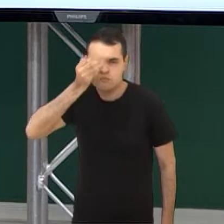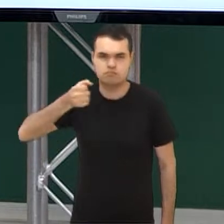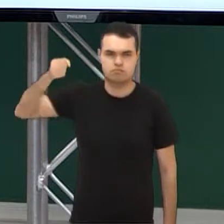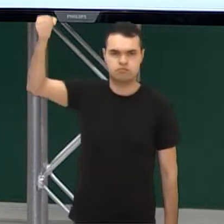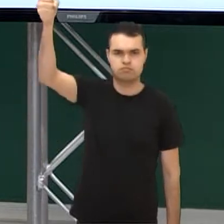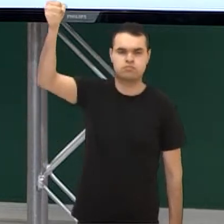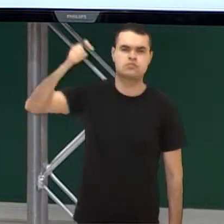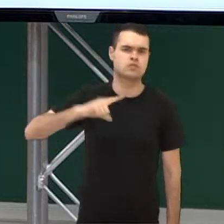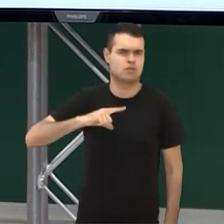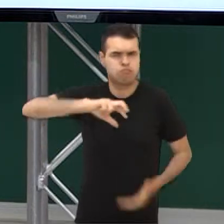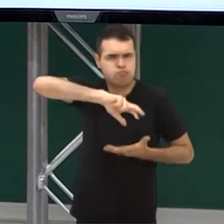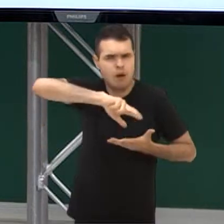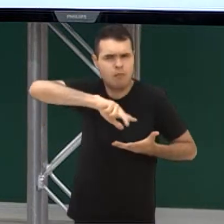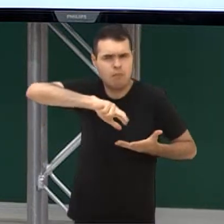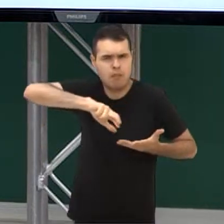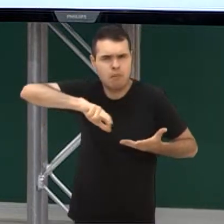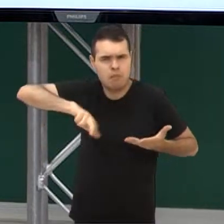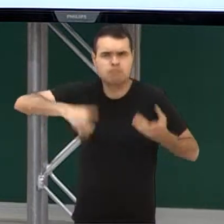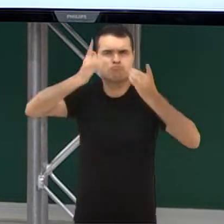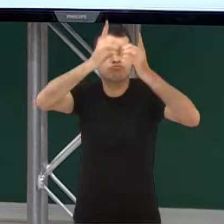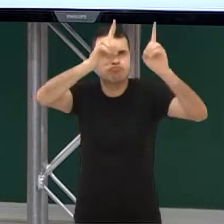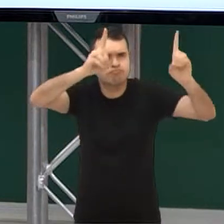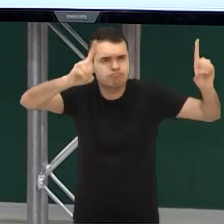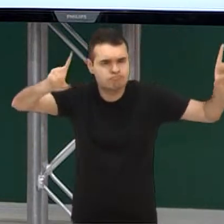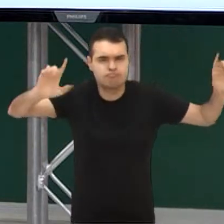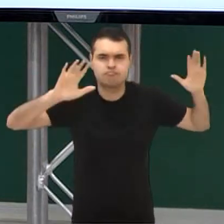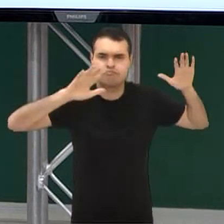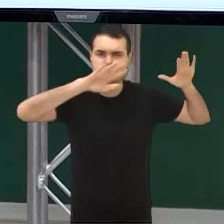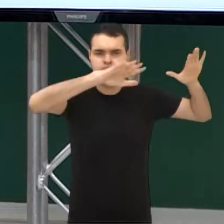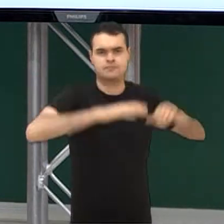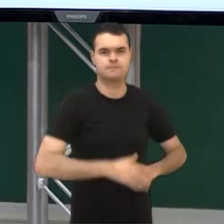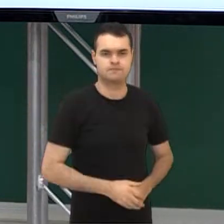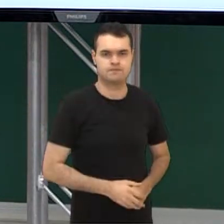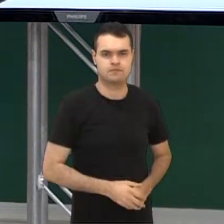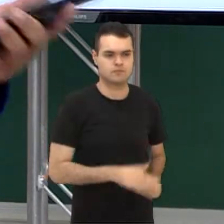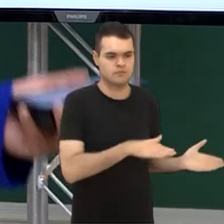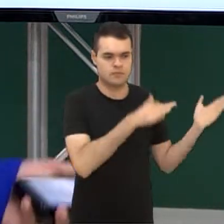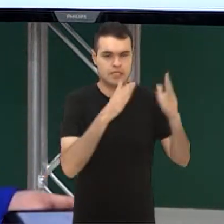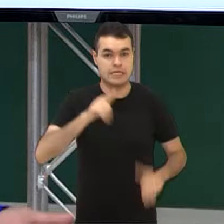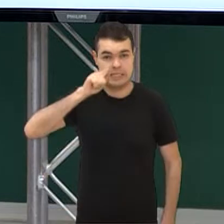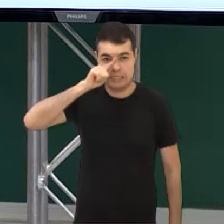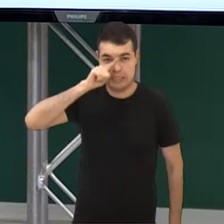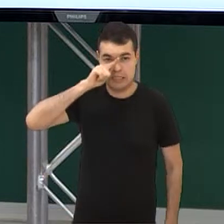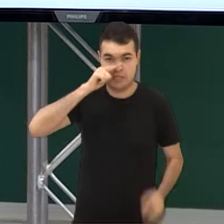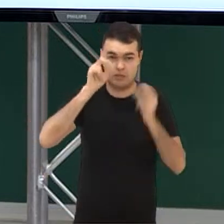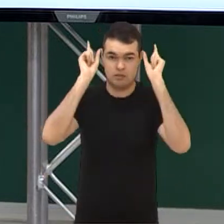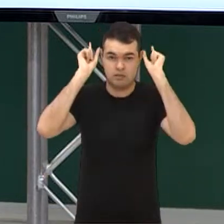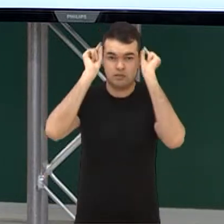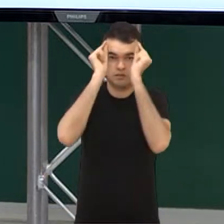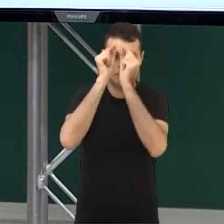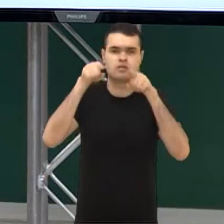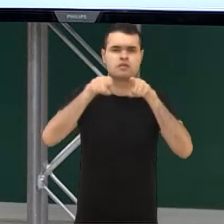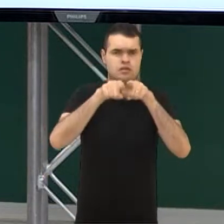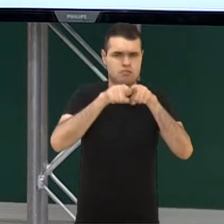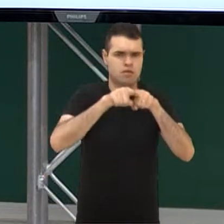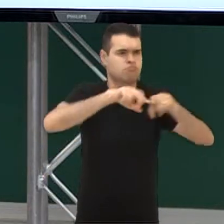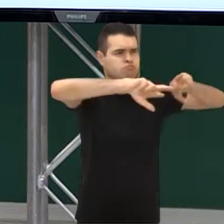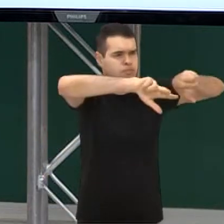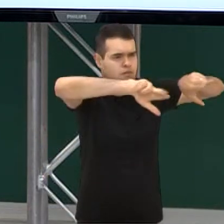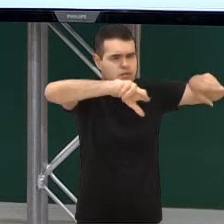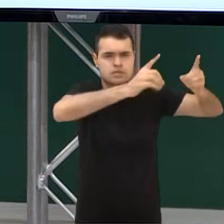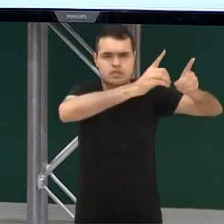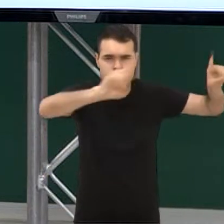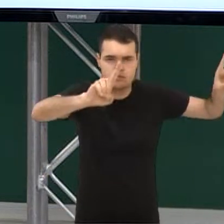saga de heróis e deuses e tudo mais. E aí, a mitologia grega, aqui no Brasil também nós temos aspectos mitológicos.